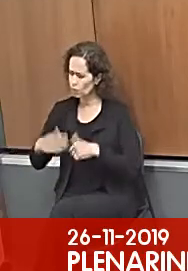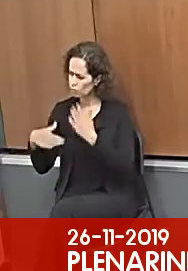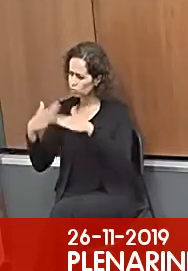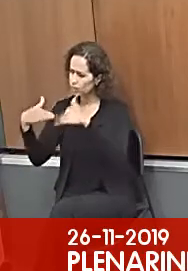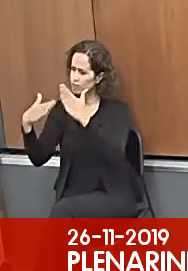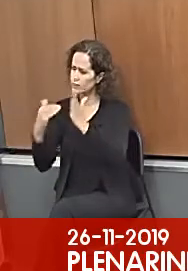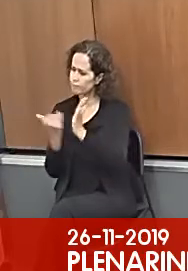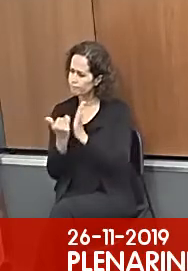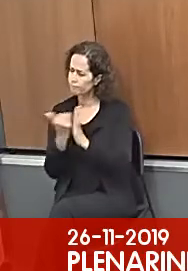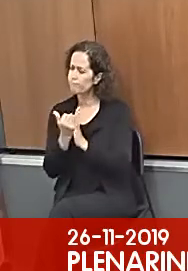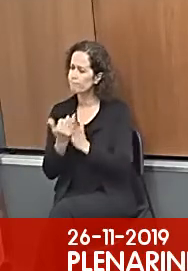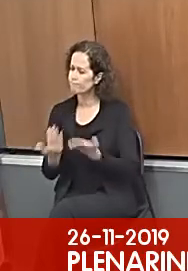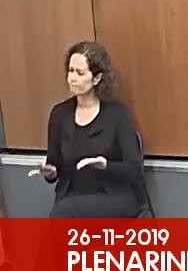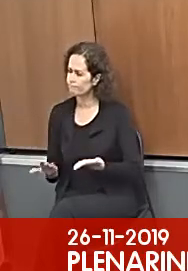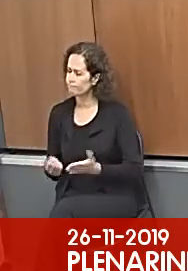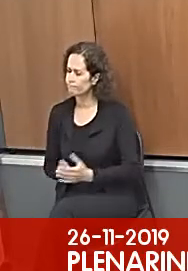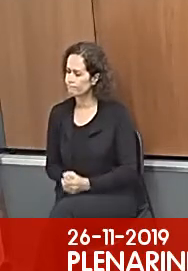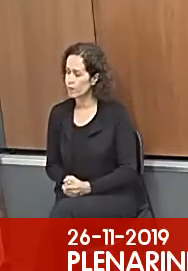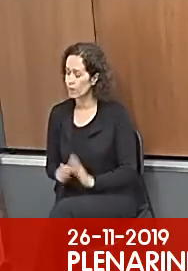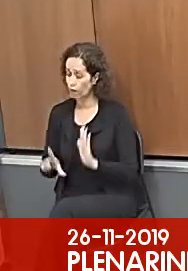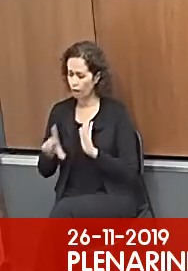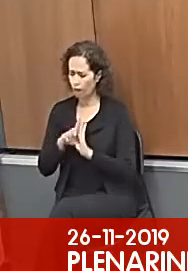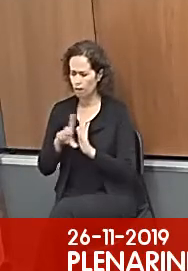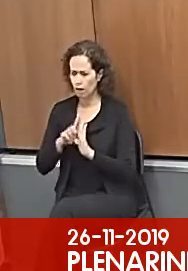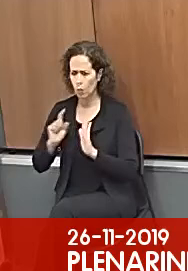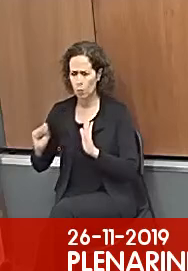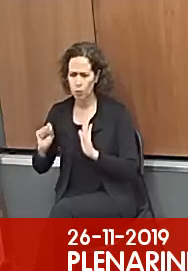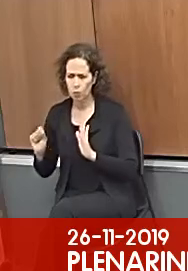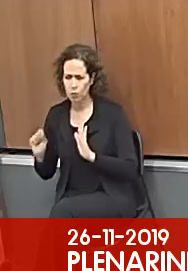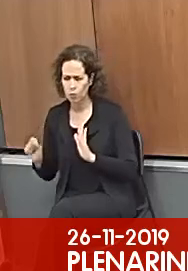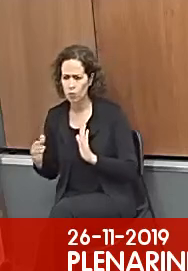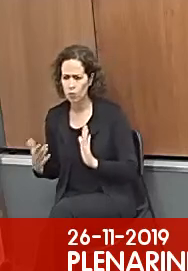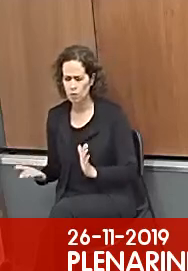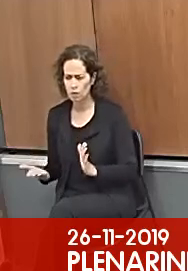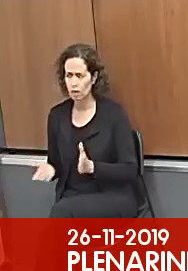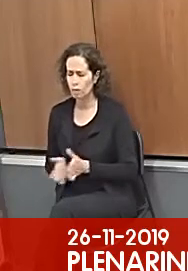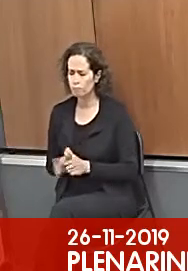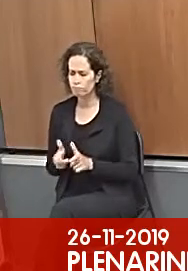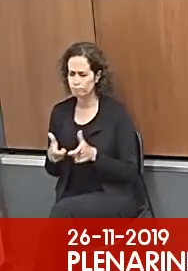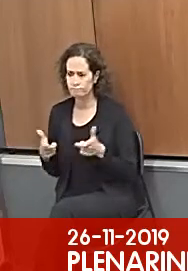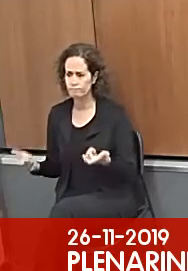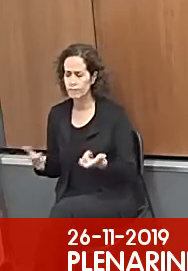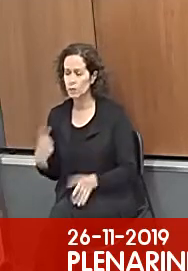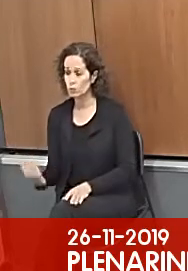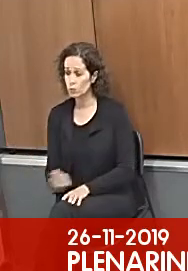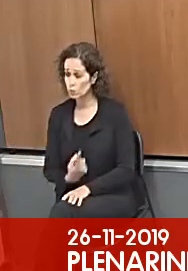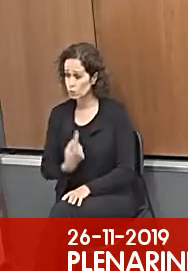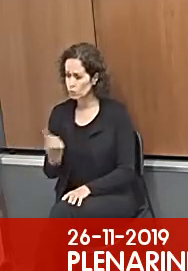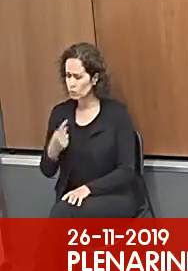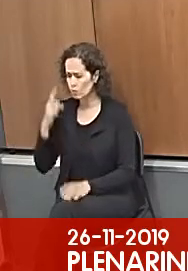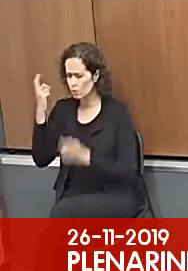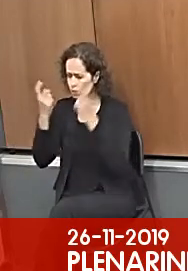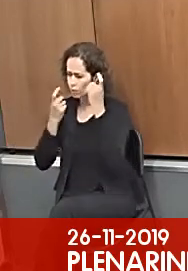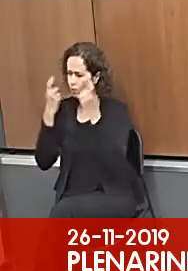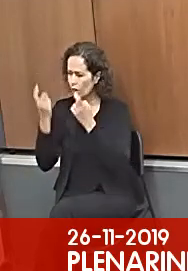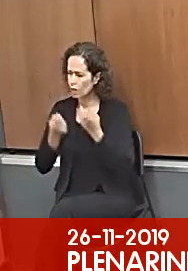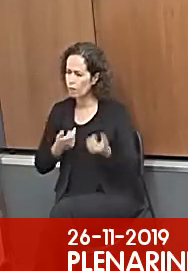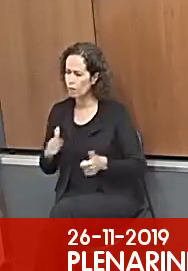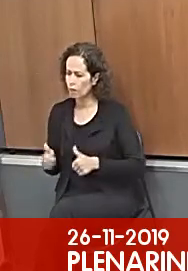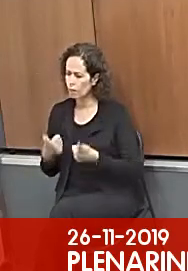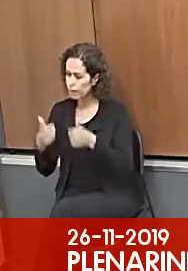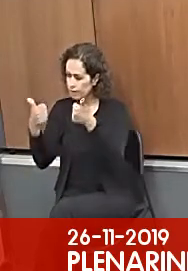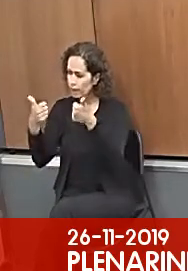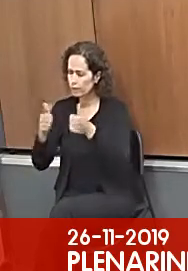crescimento. Então, o intuito da lei é nisso aí, é no ambiente muito maior, é nos preocuparmos com essa qualidade